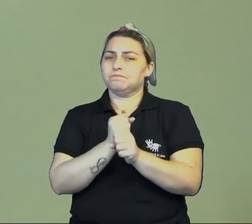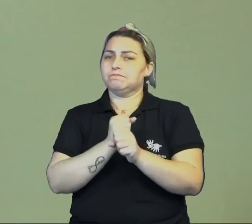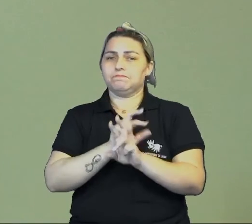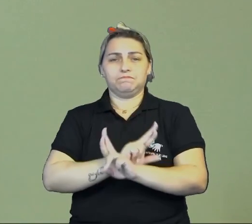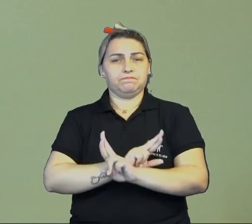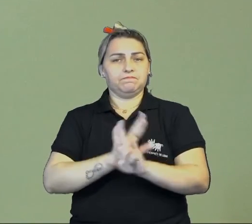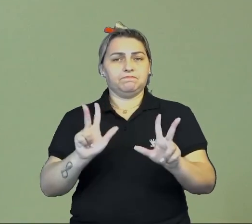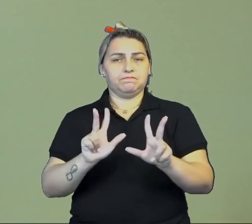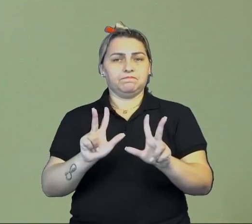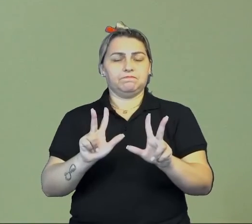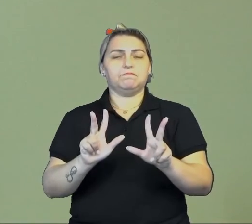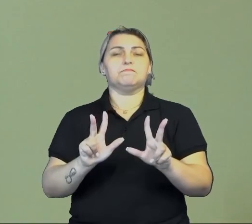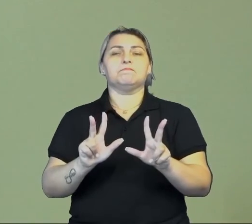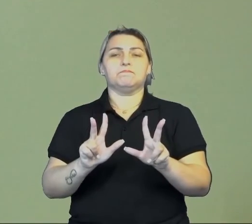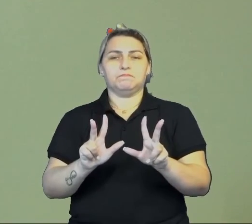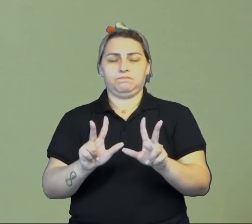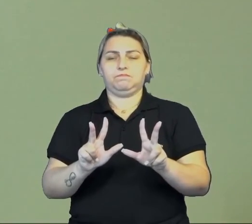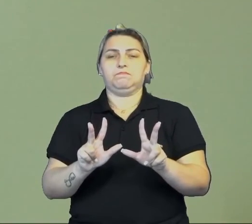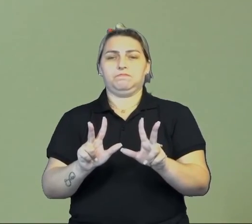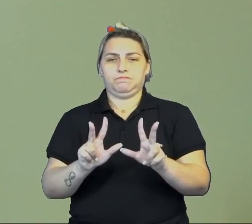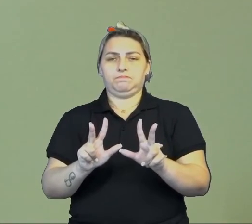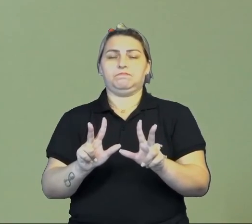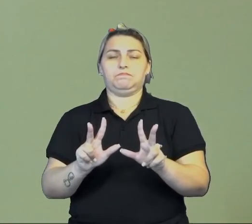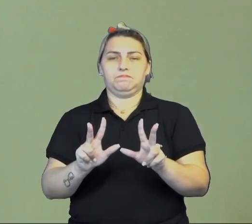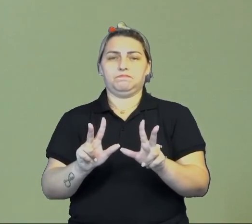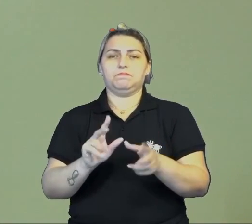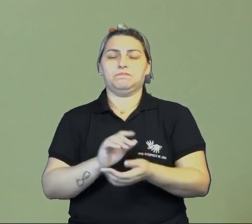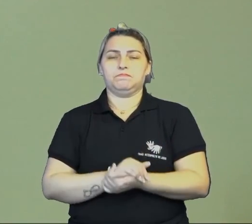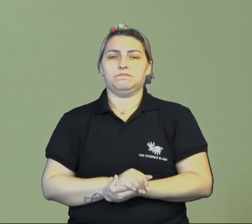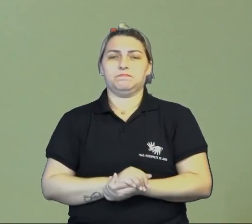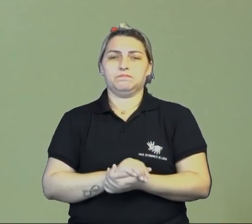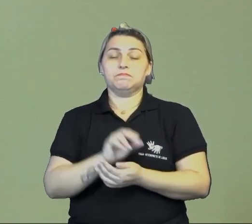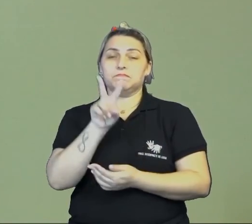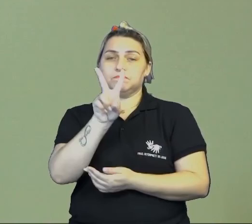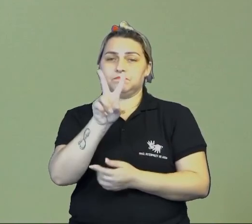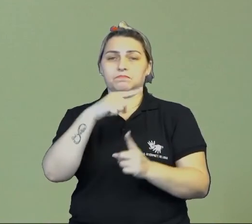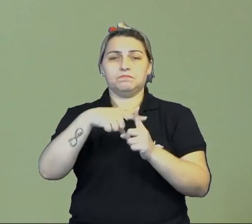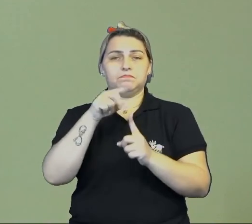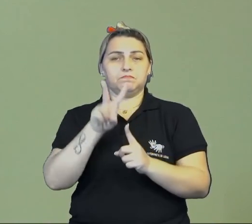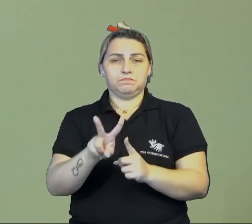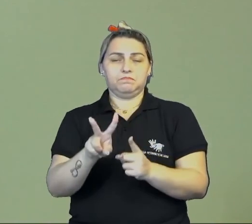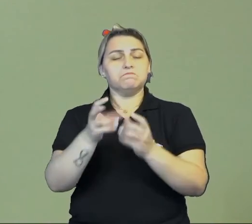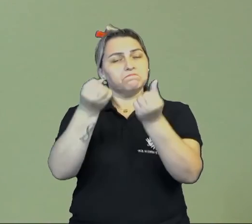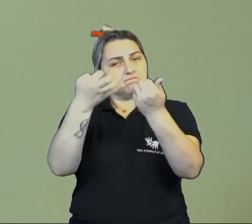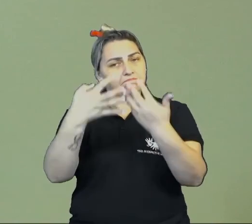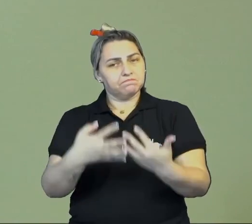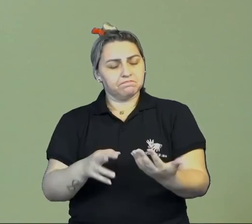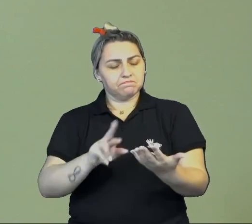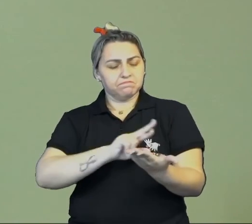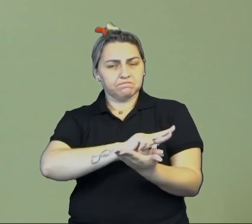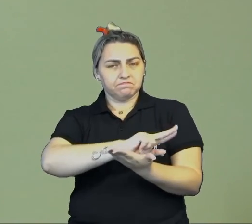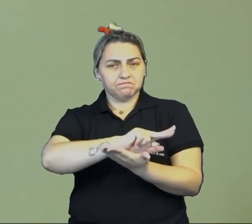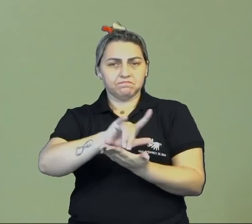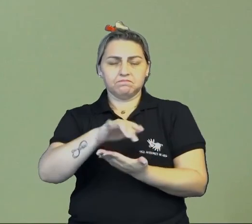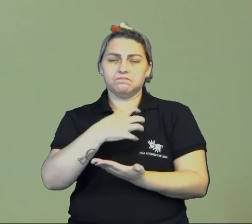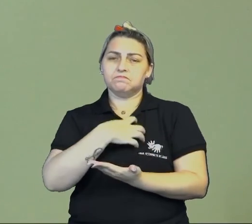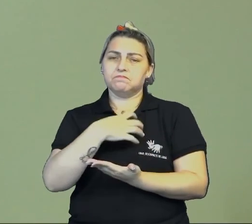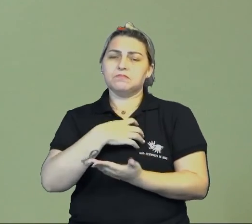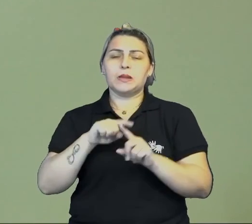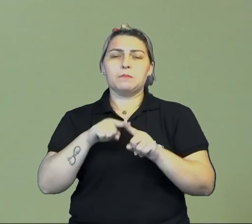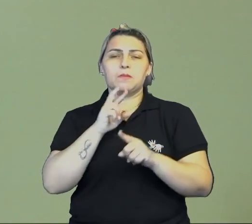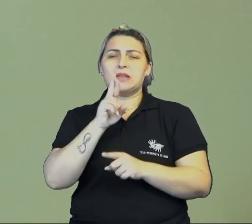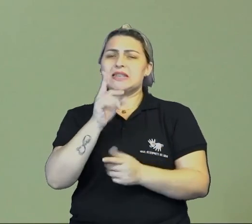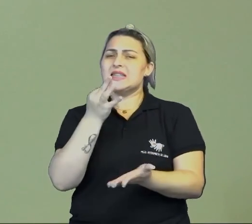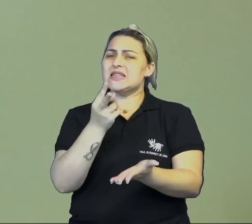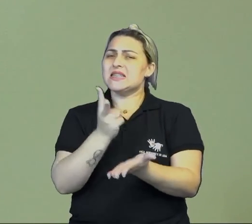matemático em que eu tenho a exatidão. 2 mais 2 pode ser explicado de diferentes formas, mas o